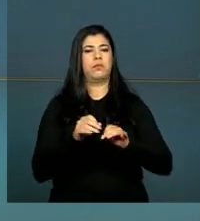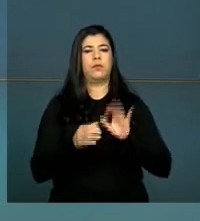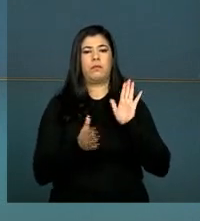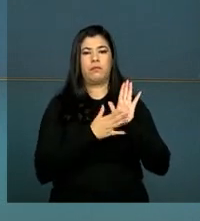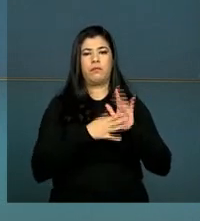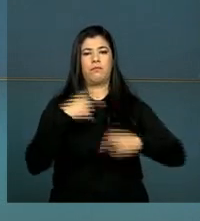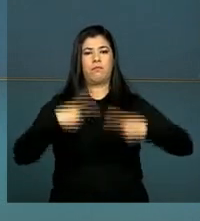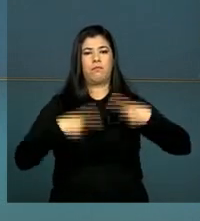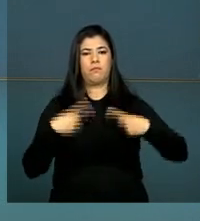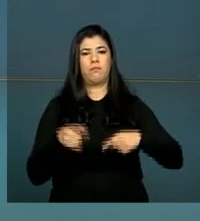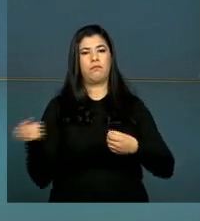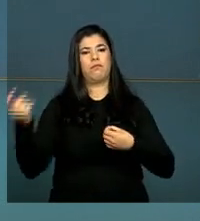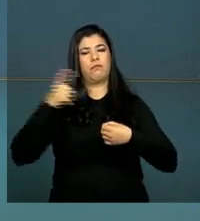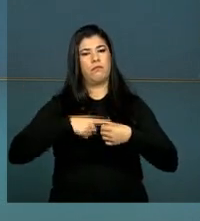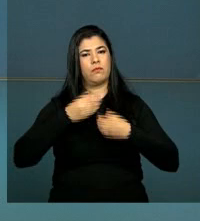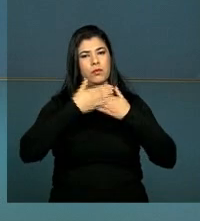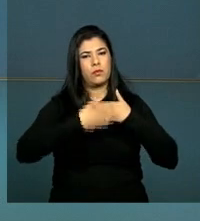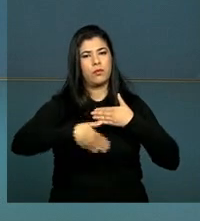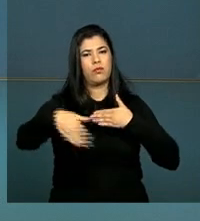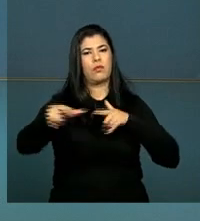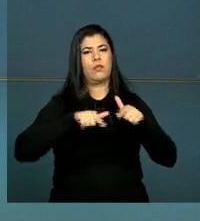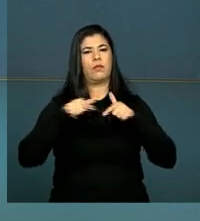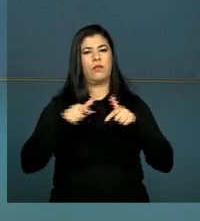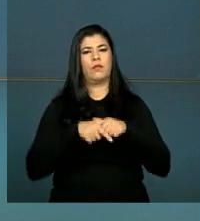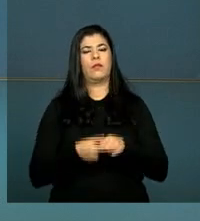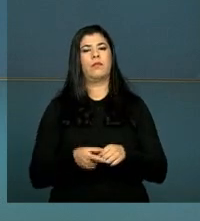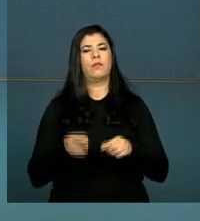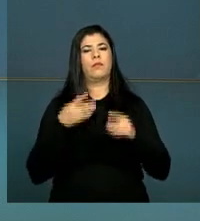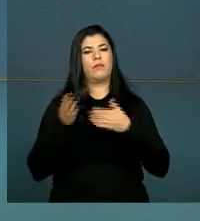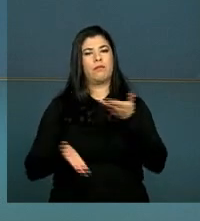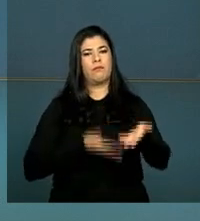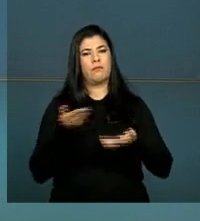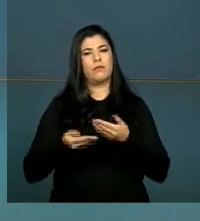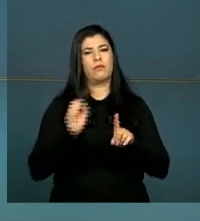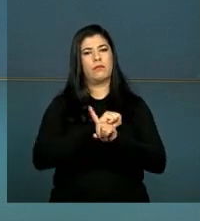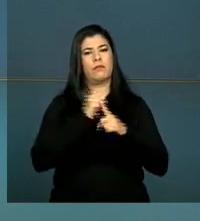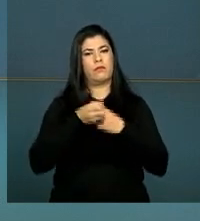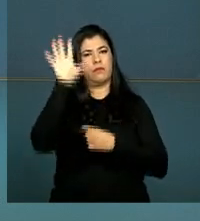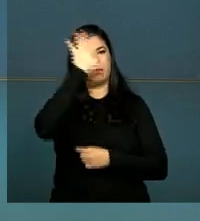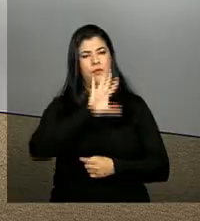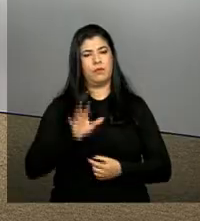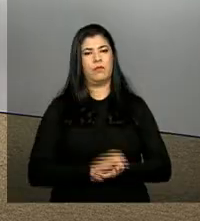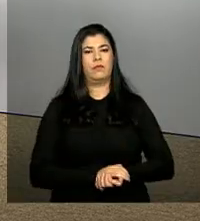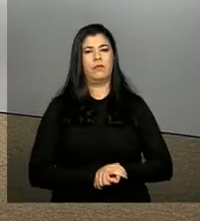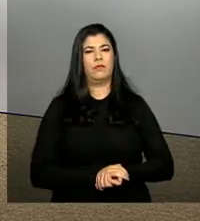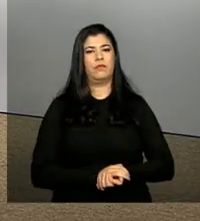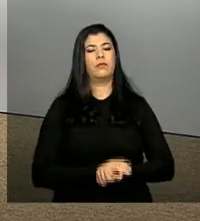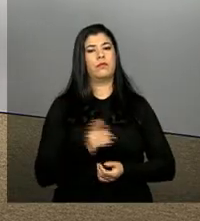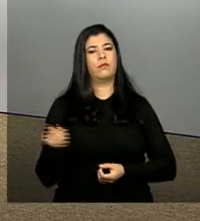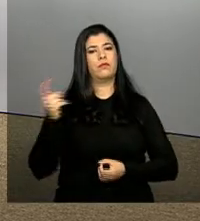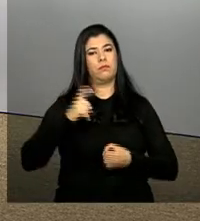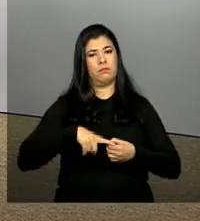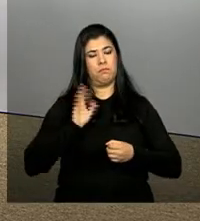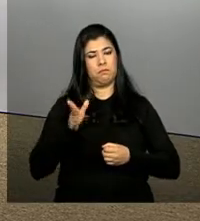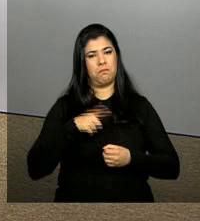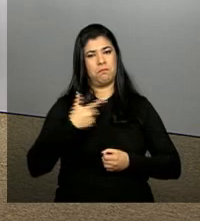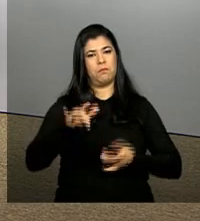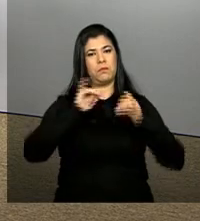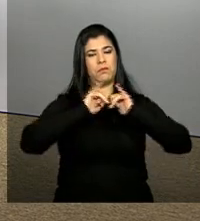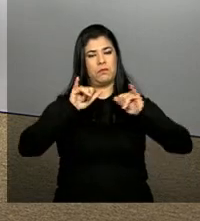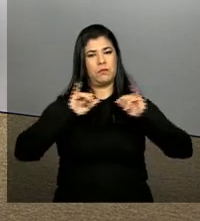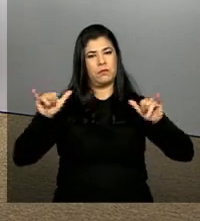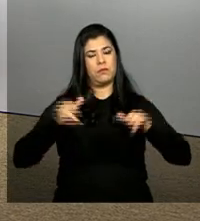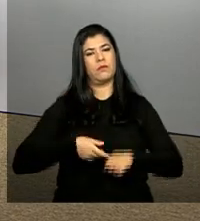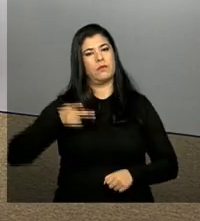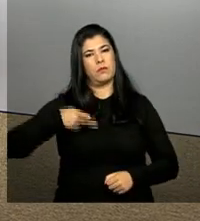formulação de políticas públicas de longo prazo voltadas ao desenvolvimento nacional e nós podemos voltar a qualquer momento com